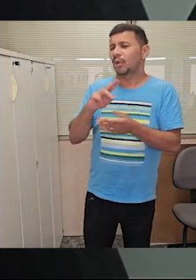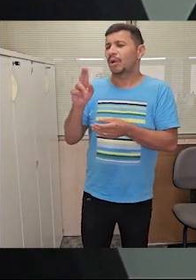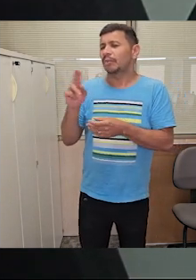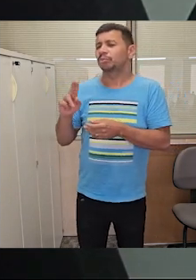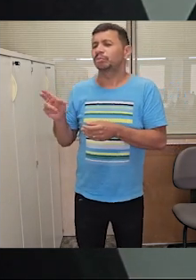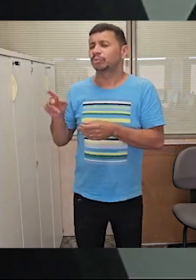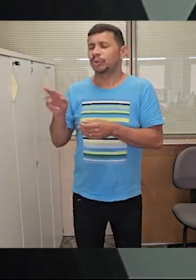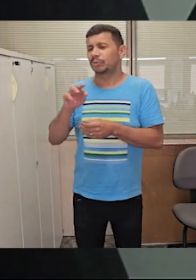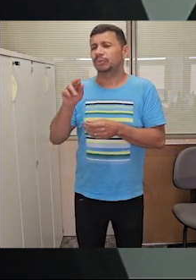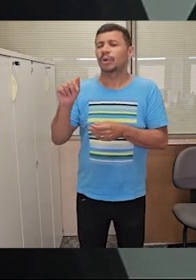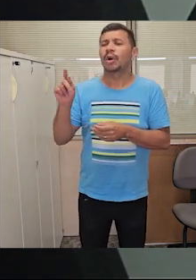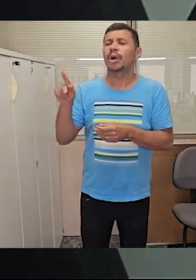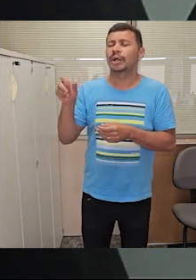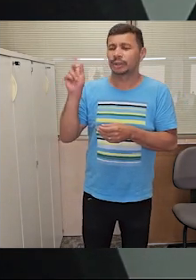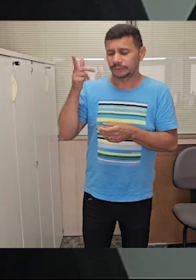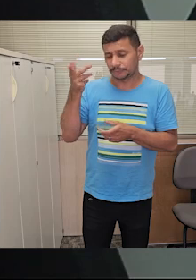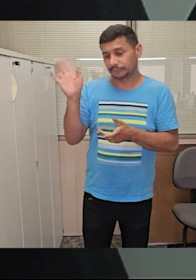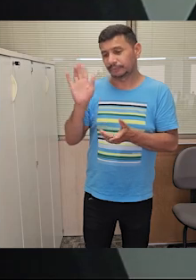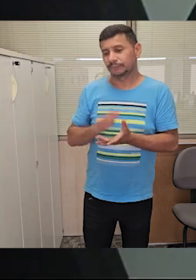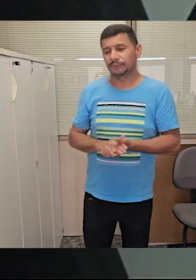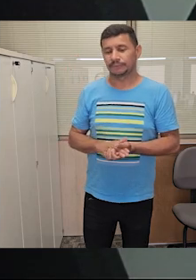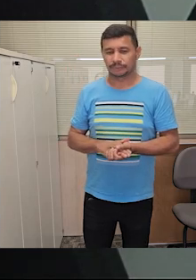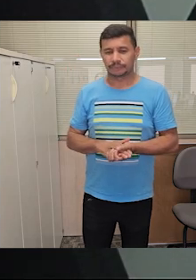completo? Roque Aparecido da Silva.